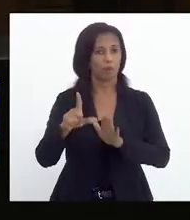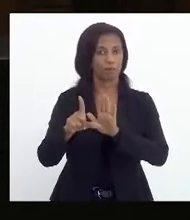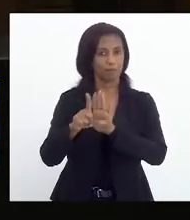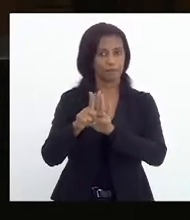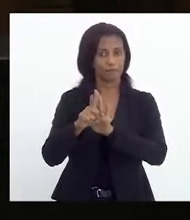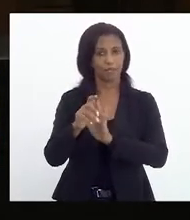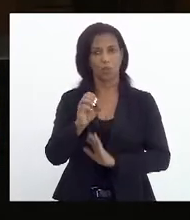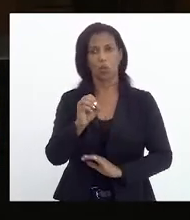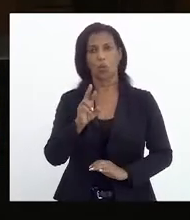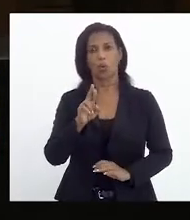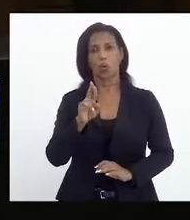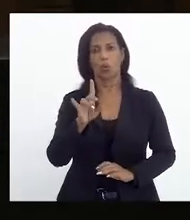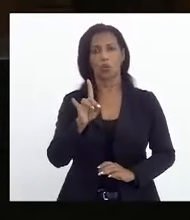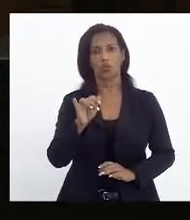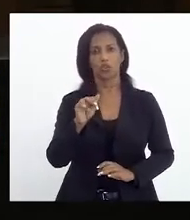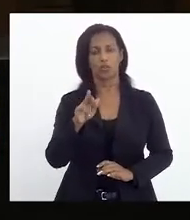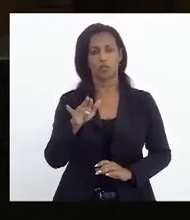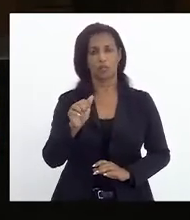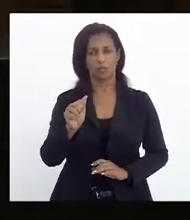ordinária